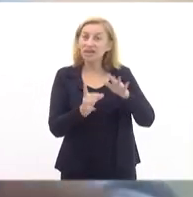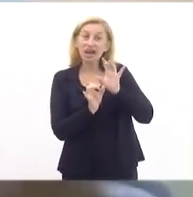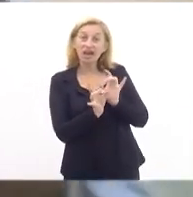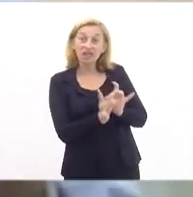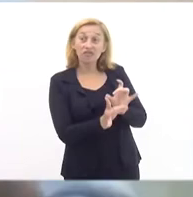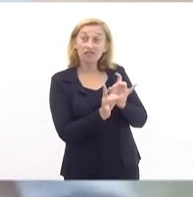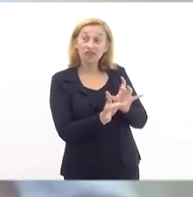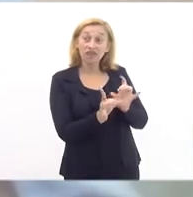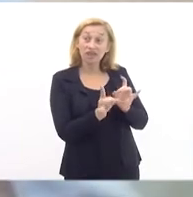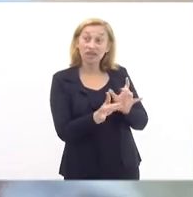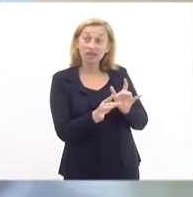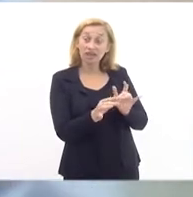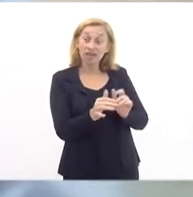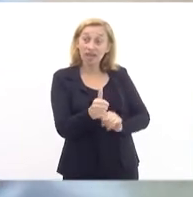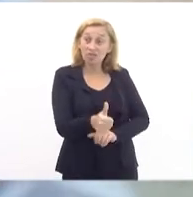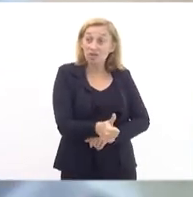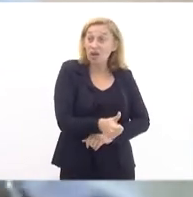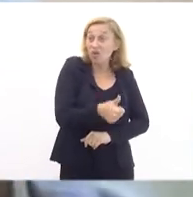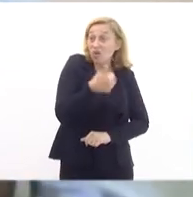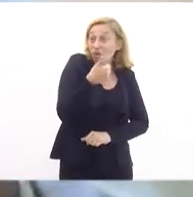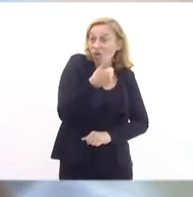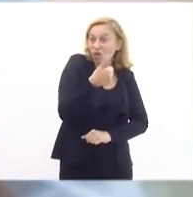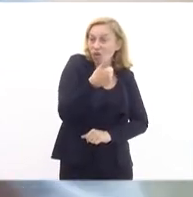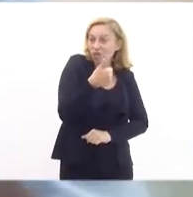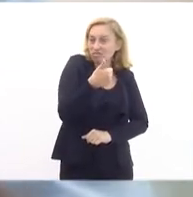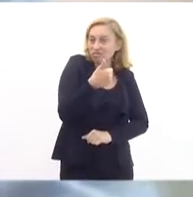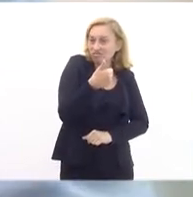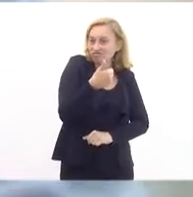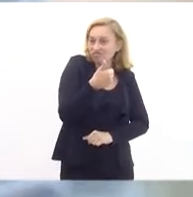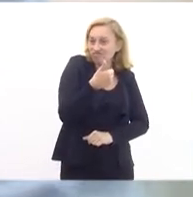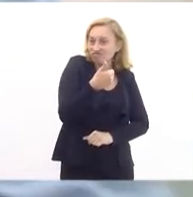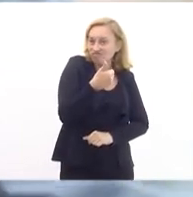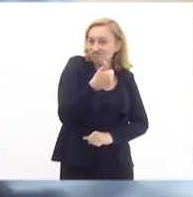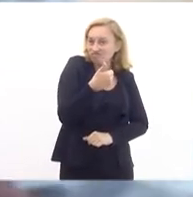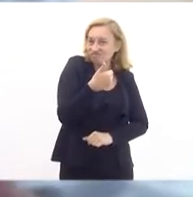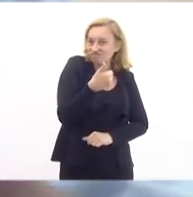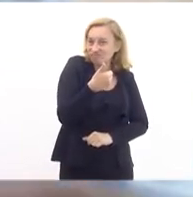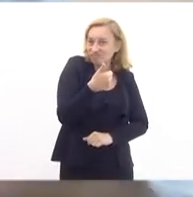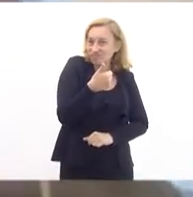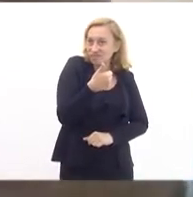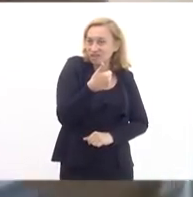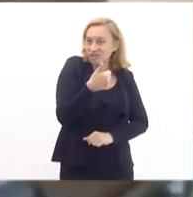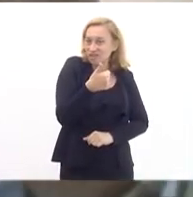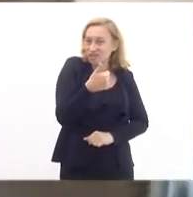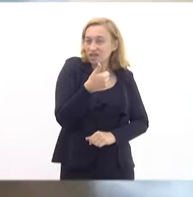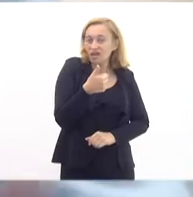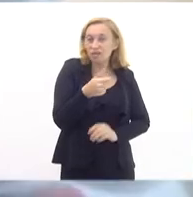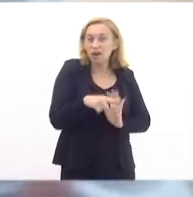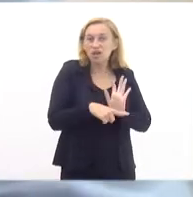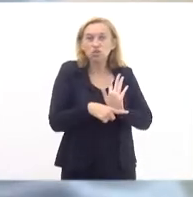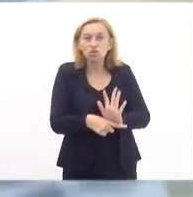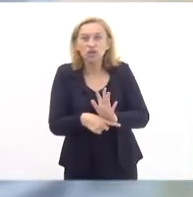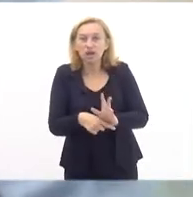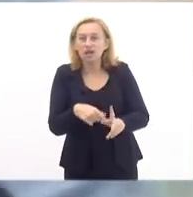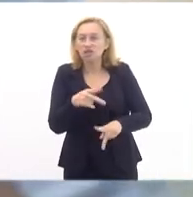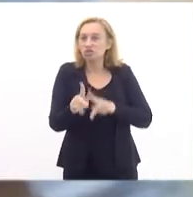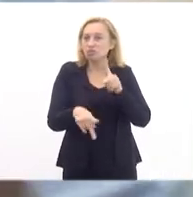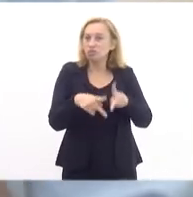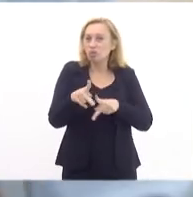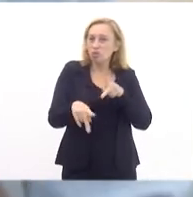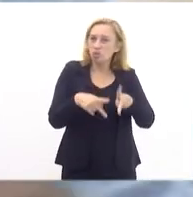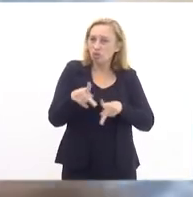é a saída para a modernidade, para melhor atender o usuário,